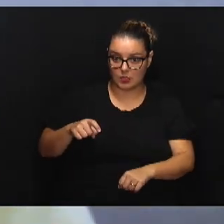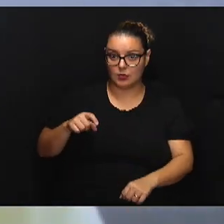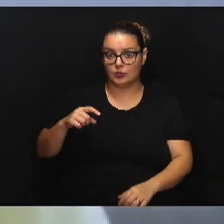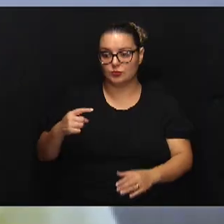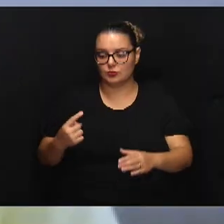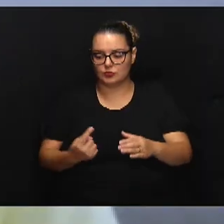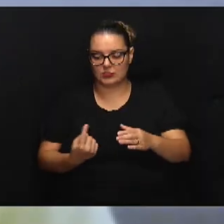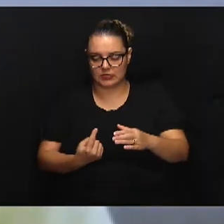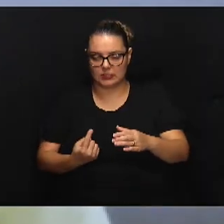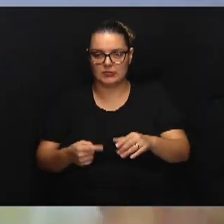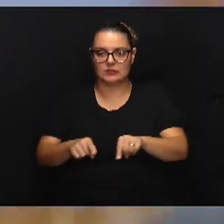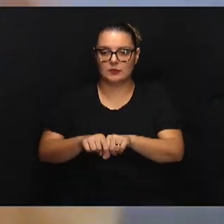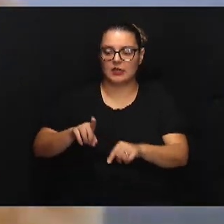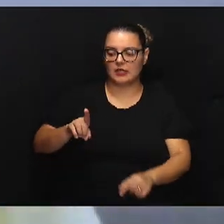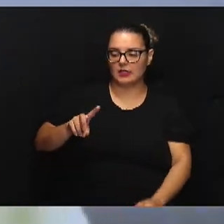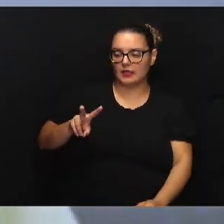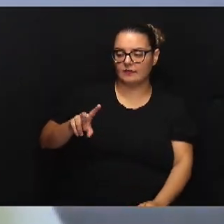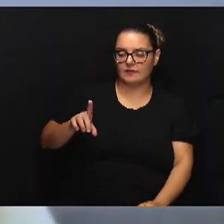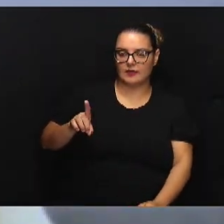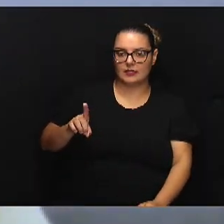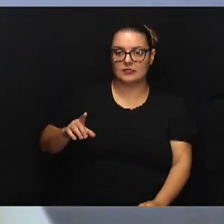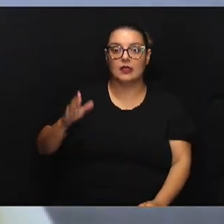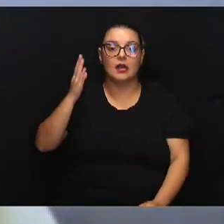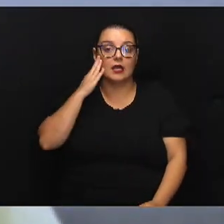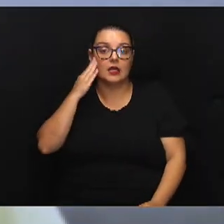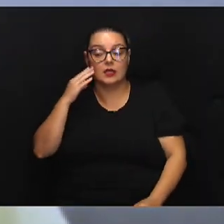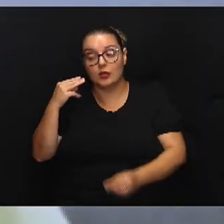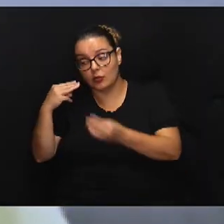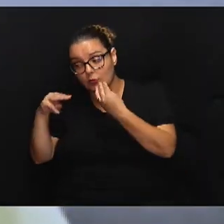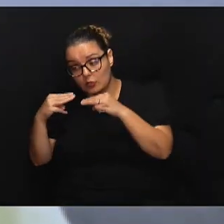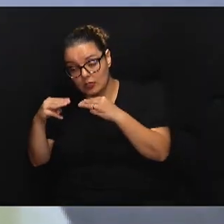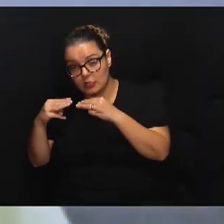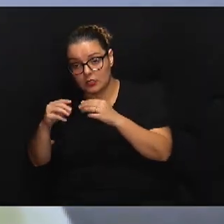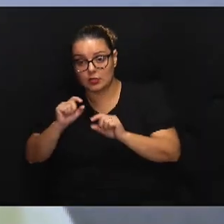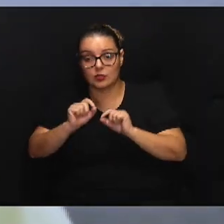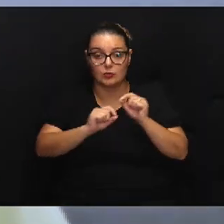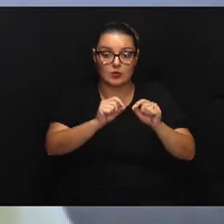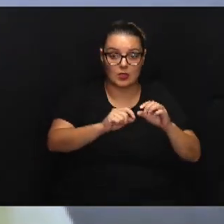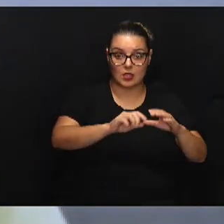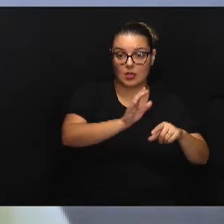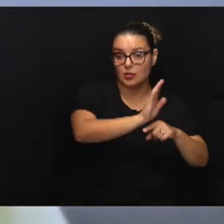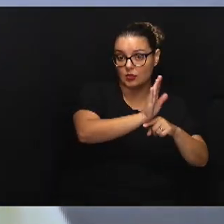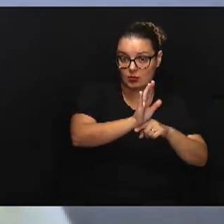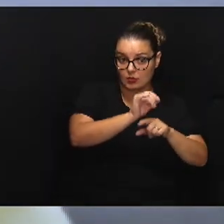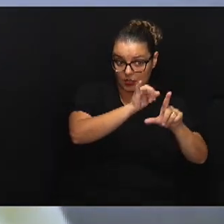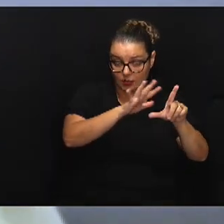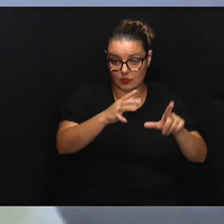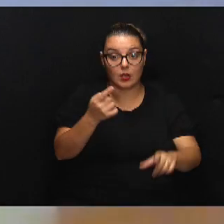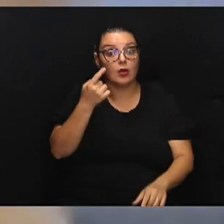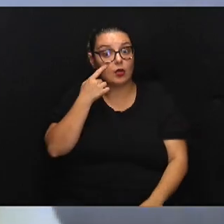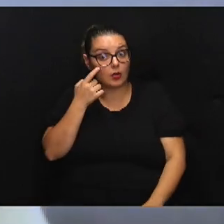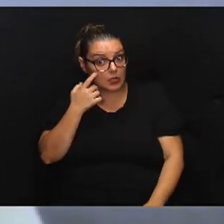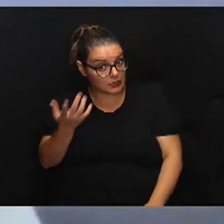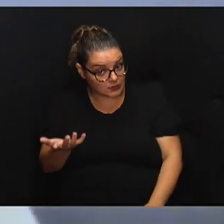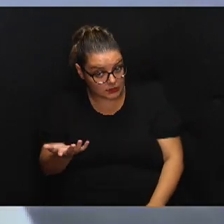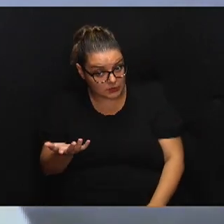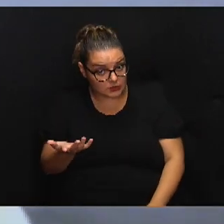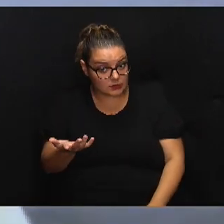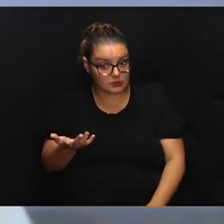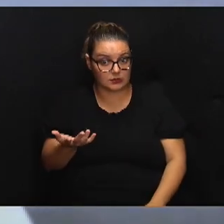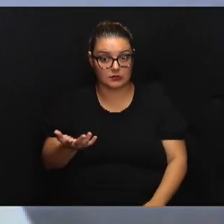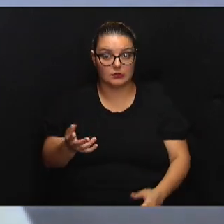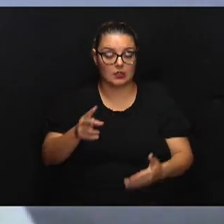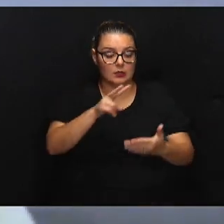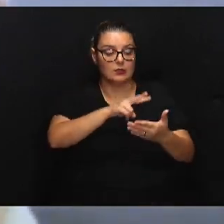DVDs, ela sabia o que era música e o que era imagem. Olha bem, olhava somente